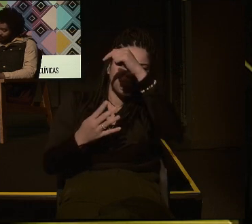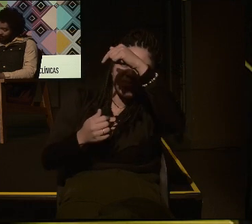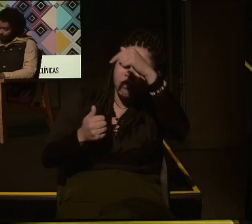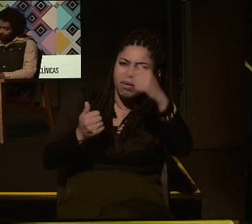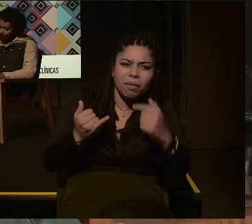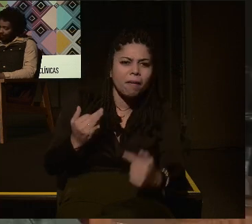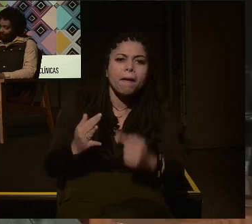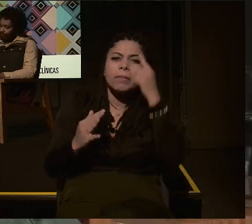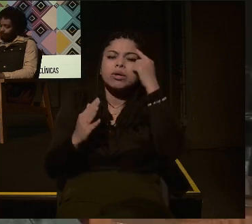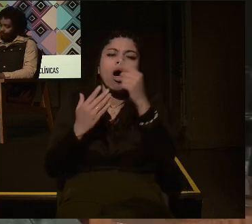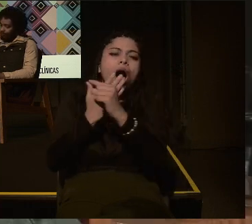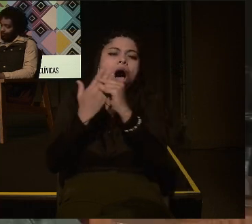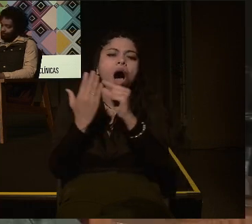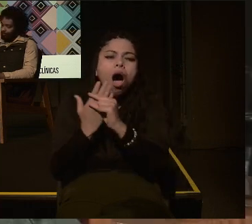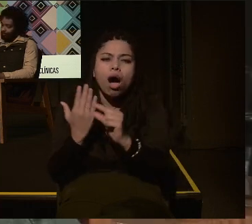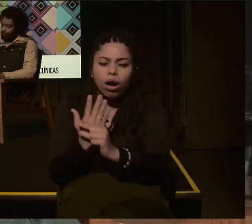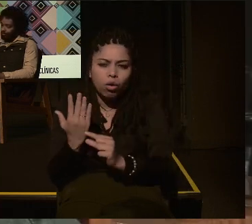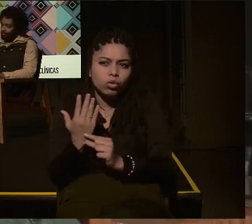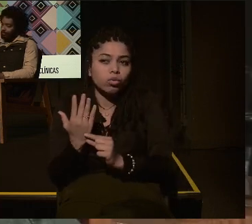o quilombo enquanto